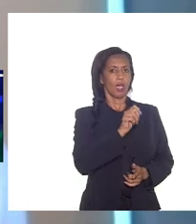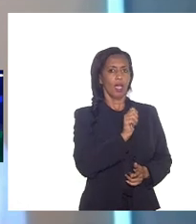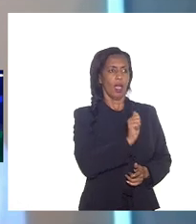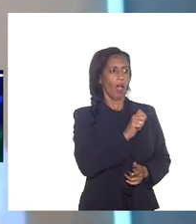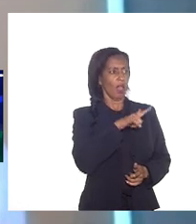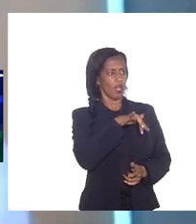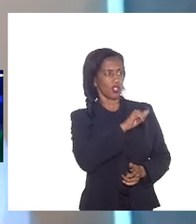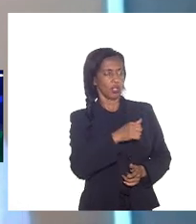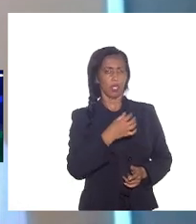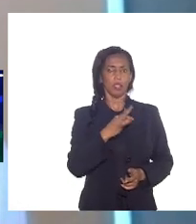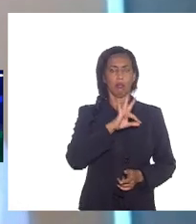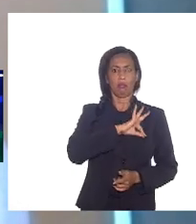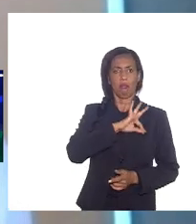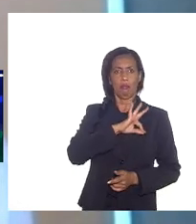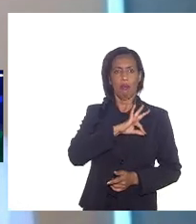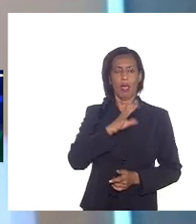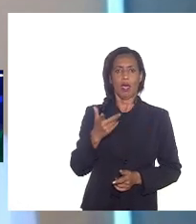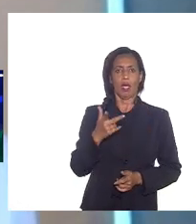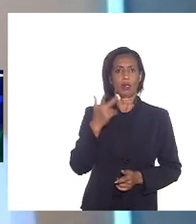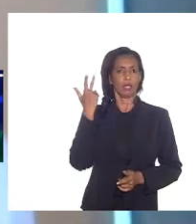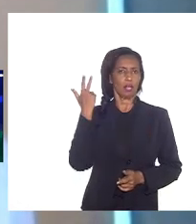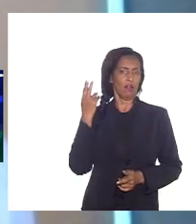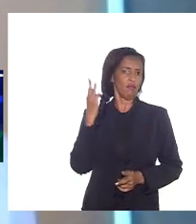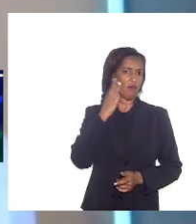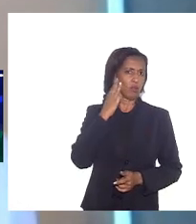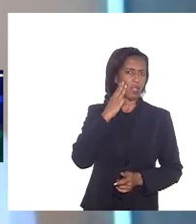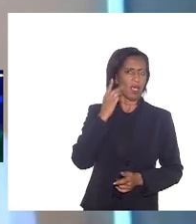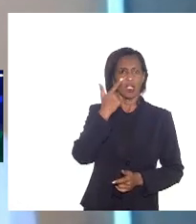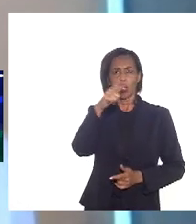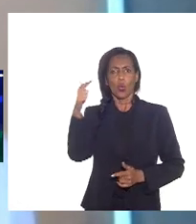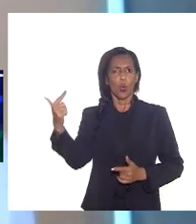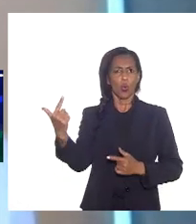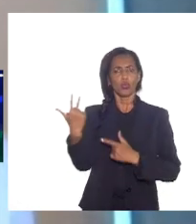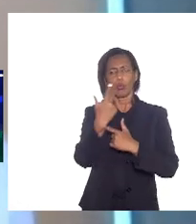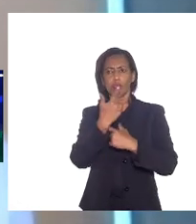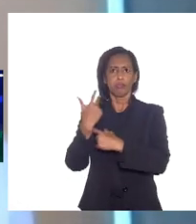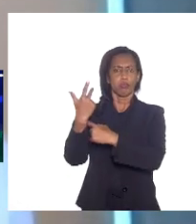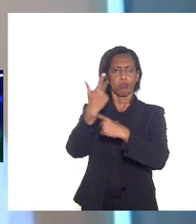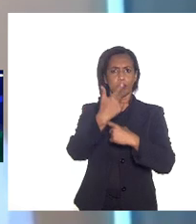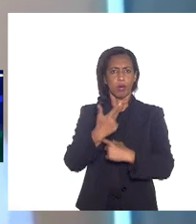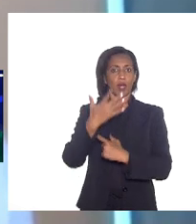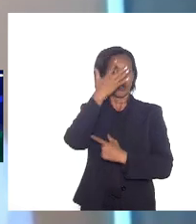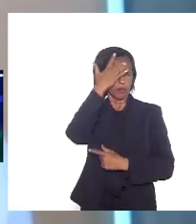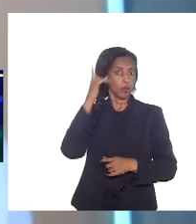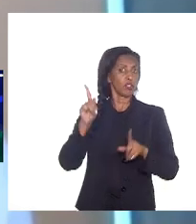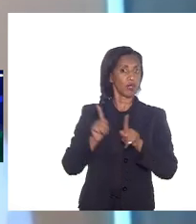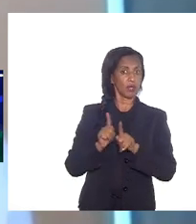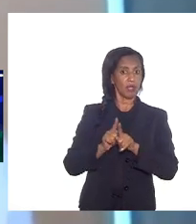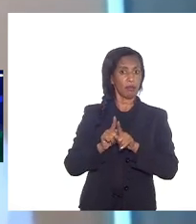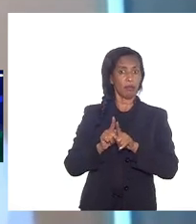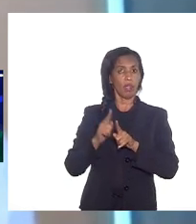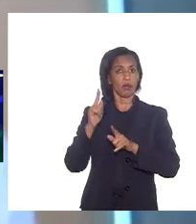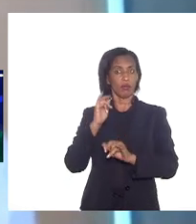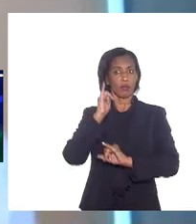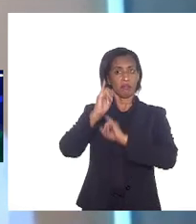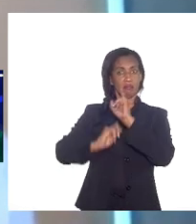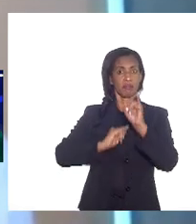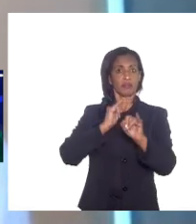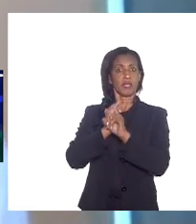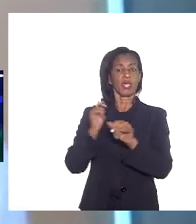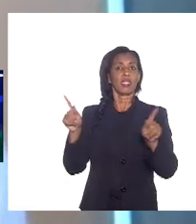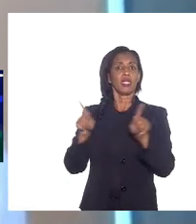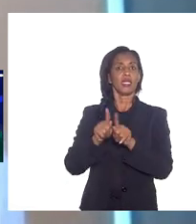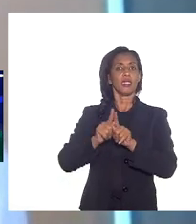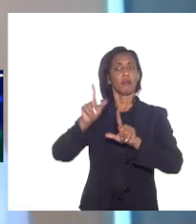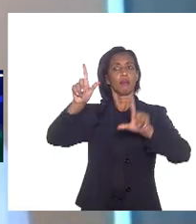Knoploch, deputada Mata Rocha e outros que estão ainda aí nos acompanhando, aqueles que nos acompanham pelas redes sociais e nos assistem